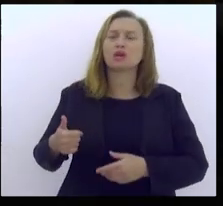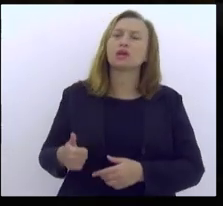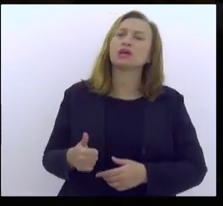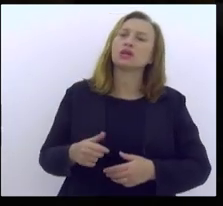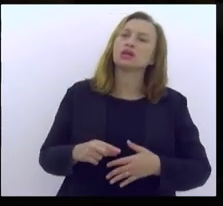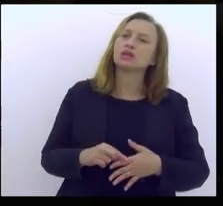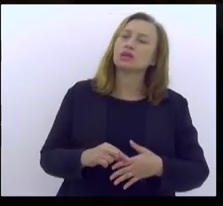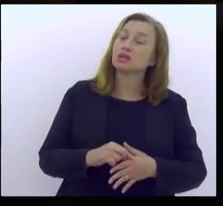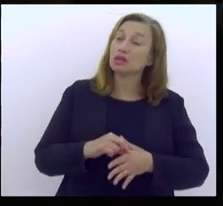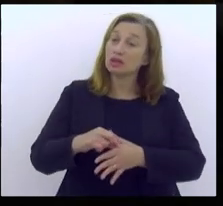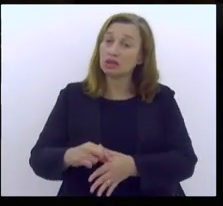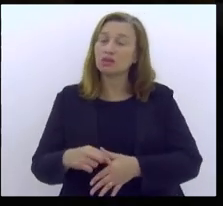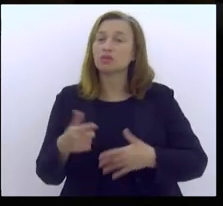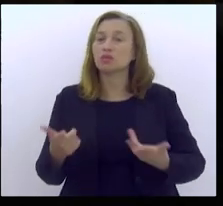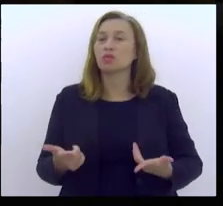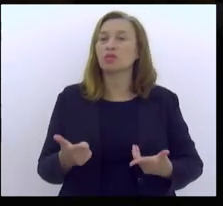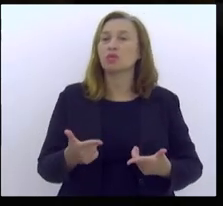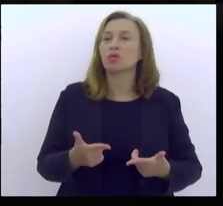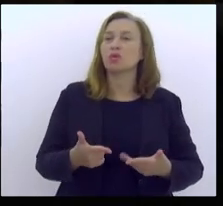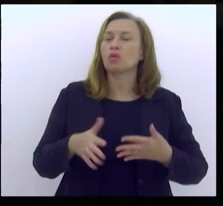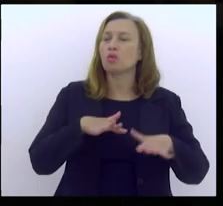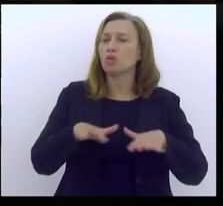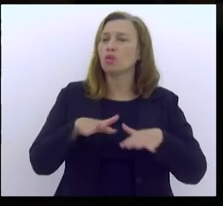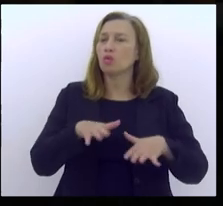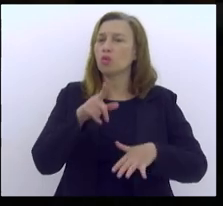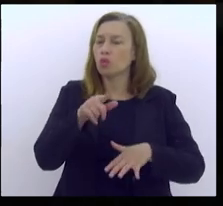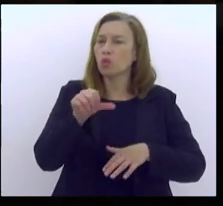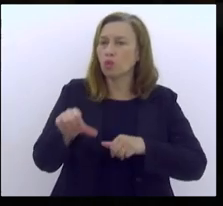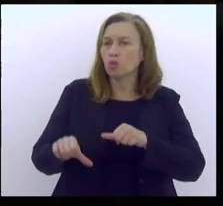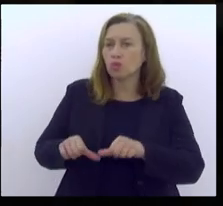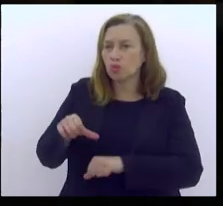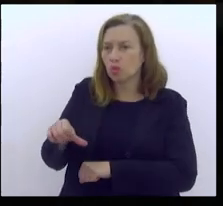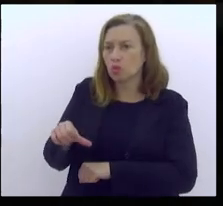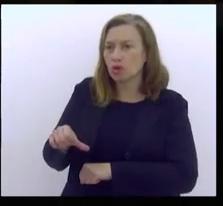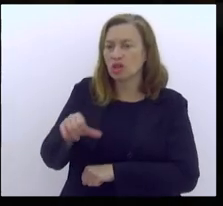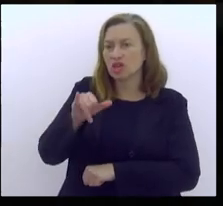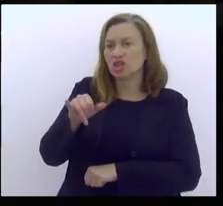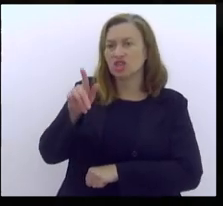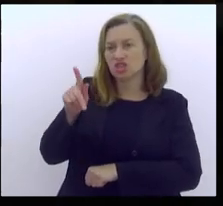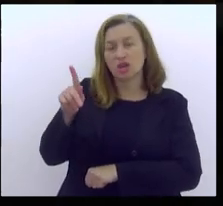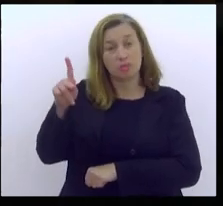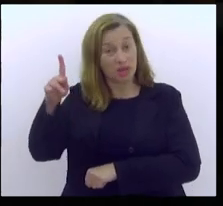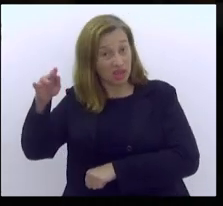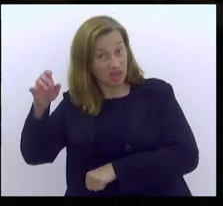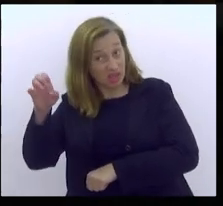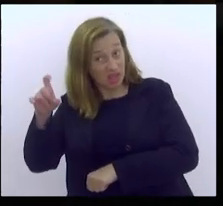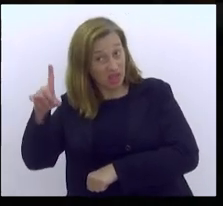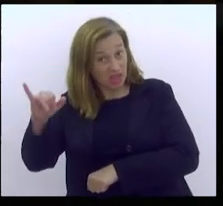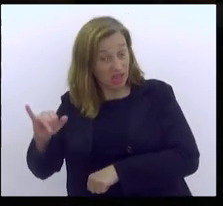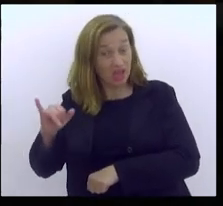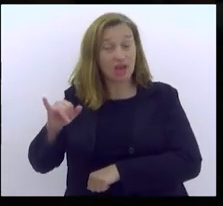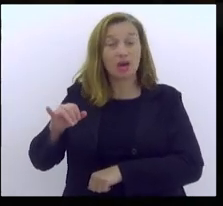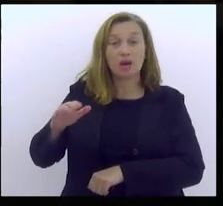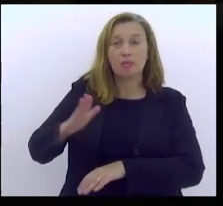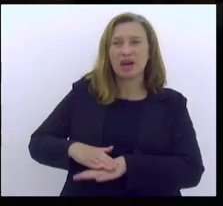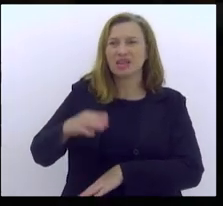movimento para que você trocasse o IGPDI mais 6% ao